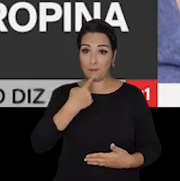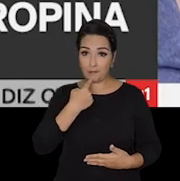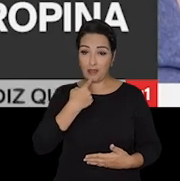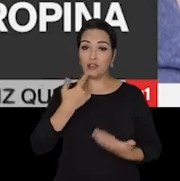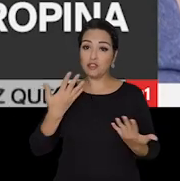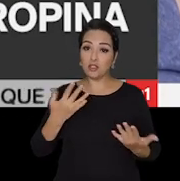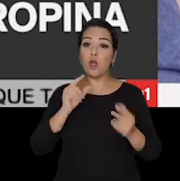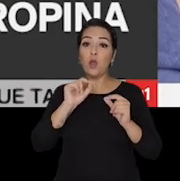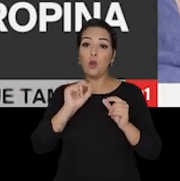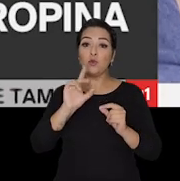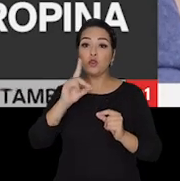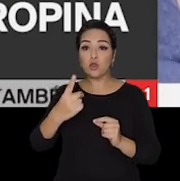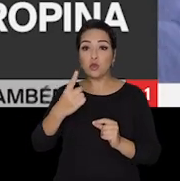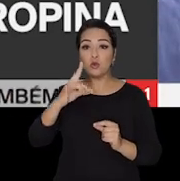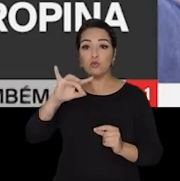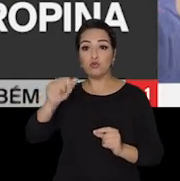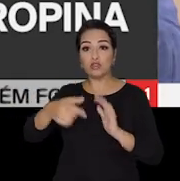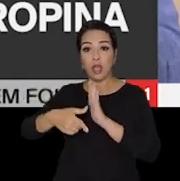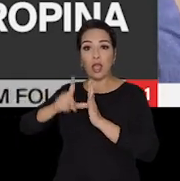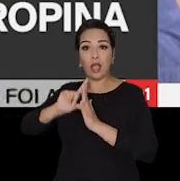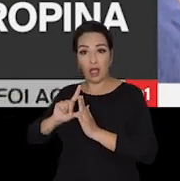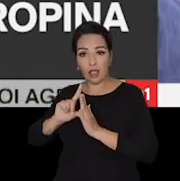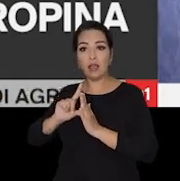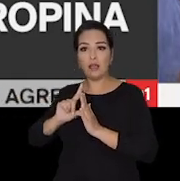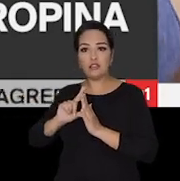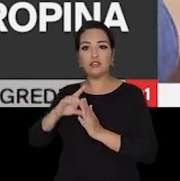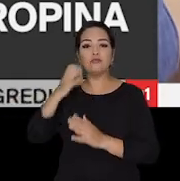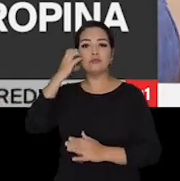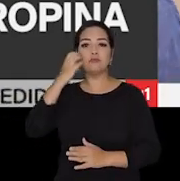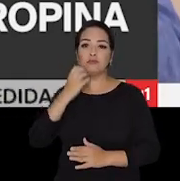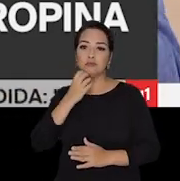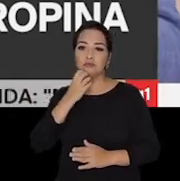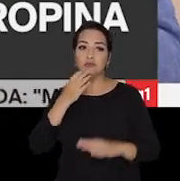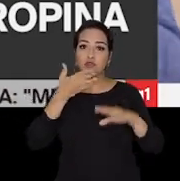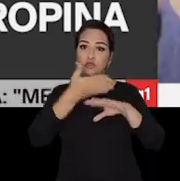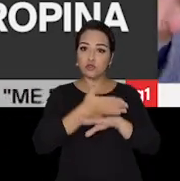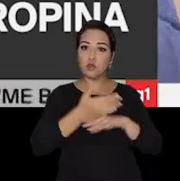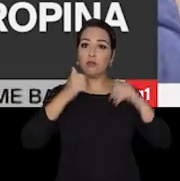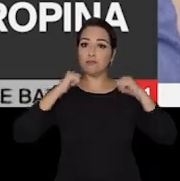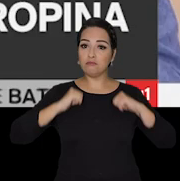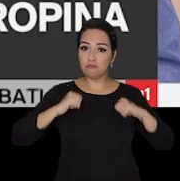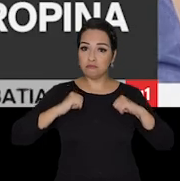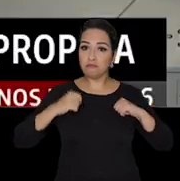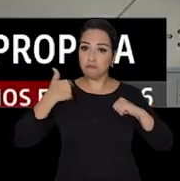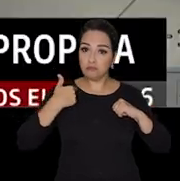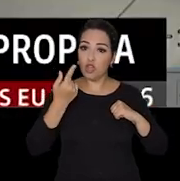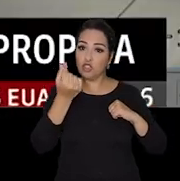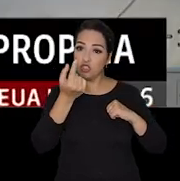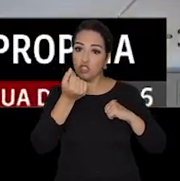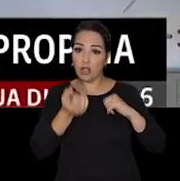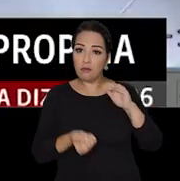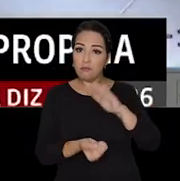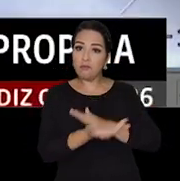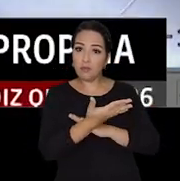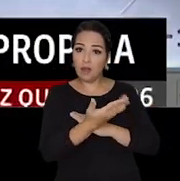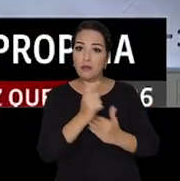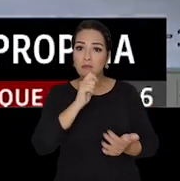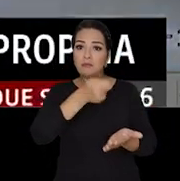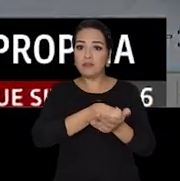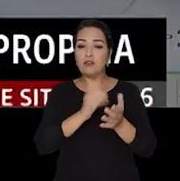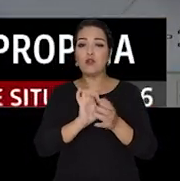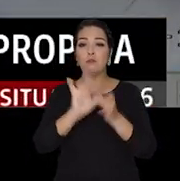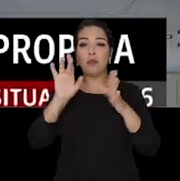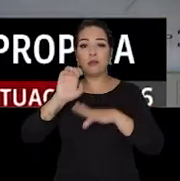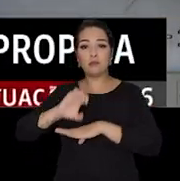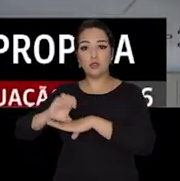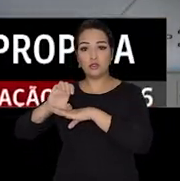mochila estaria com a alça arrebentada e ali haveria um sapateiro. Ele procurou essa loja, a loja estava fechada e ele resolveu tomar o